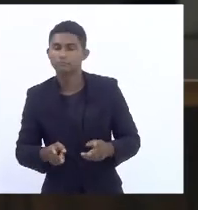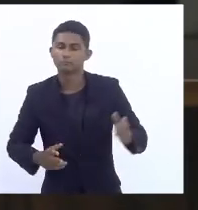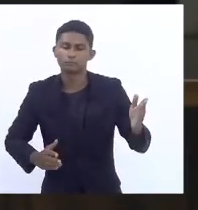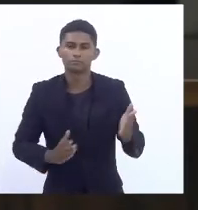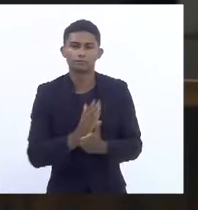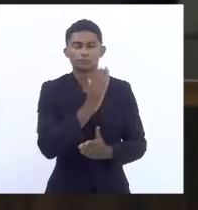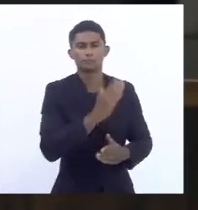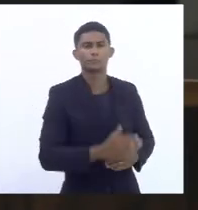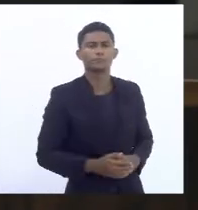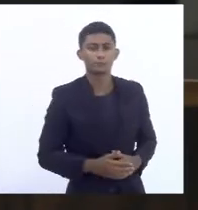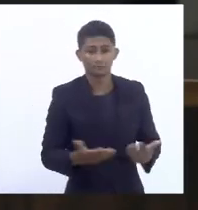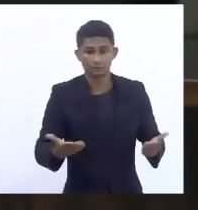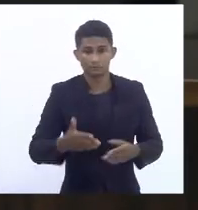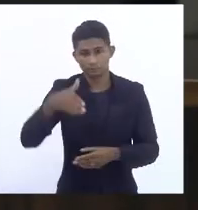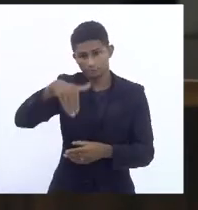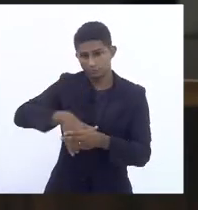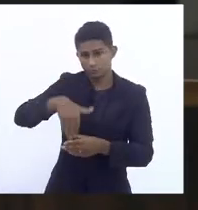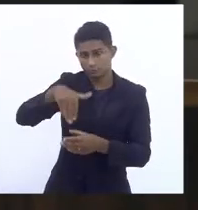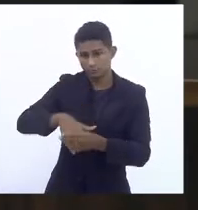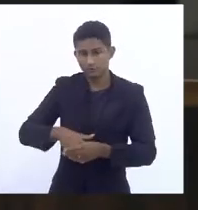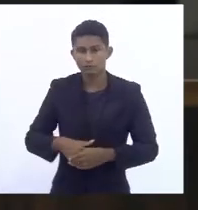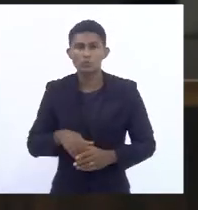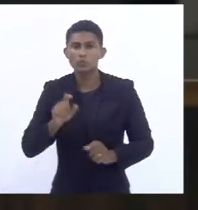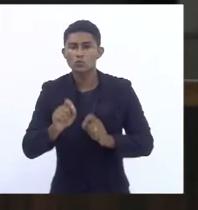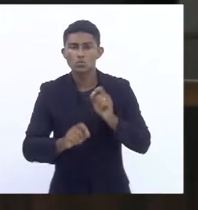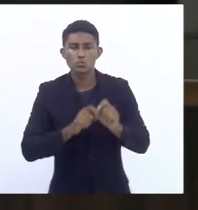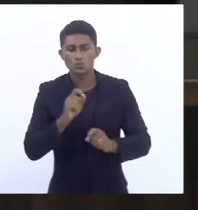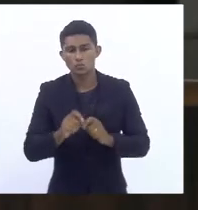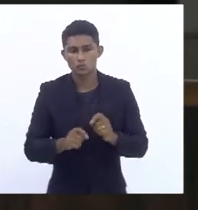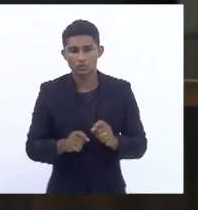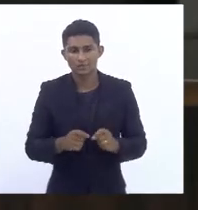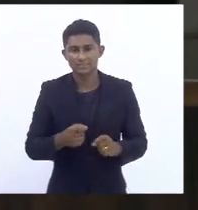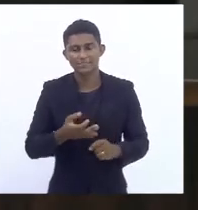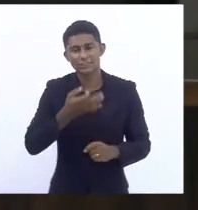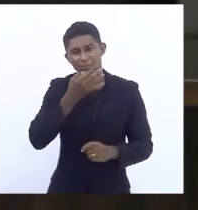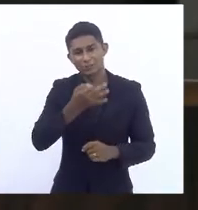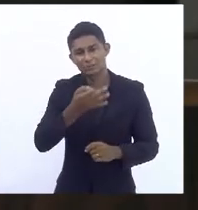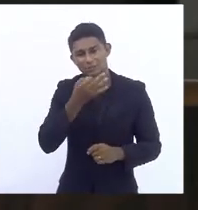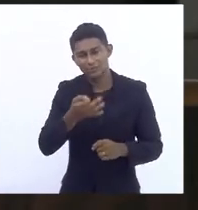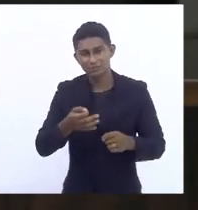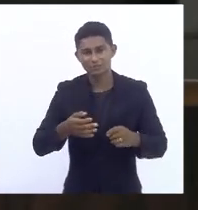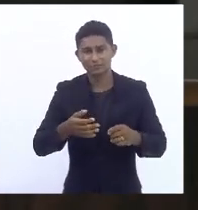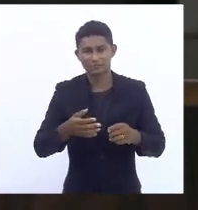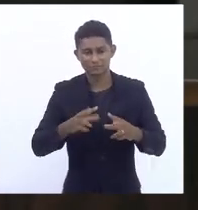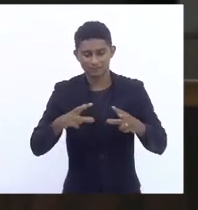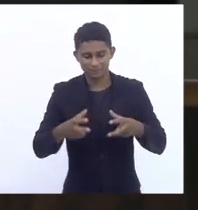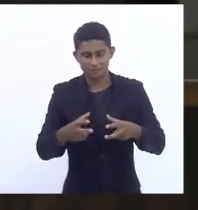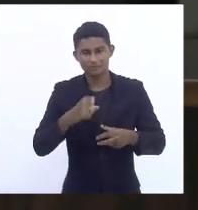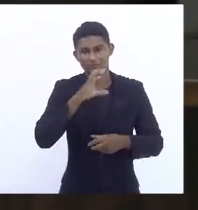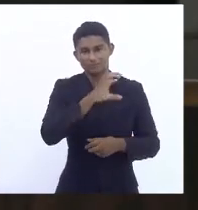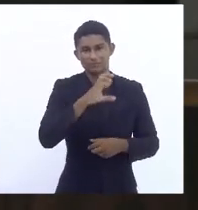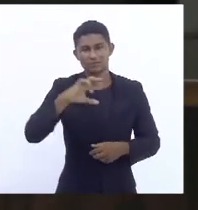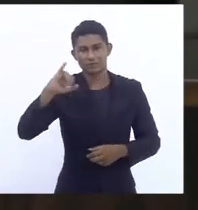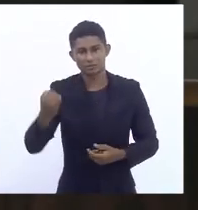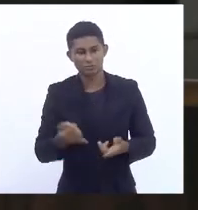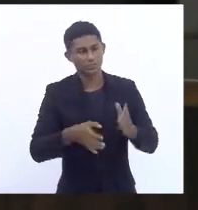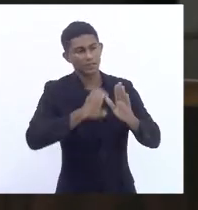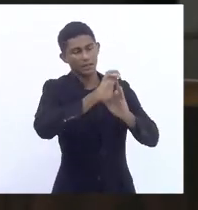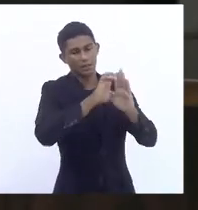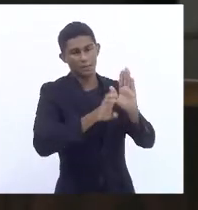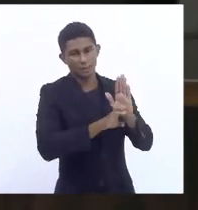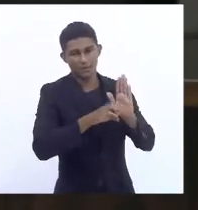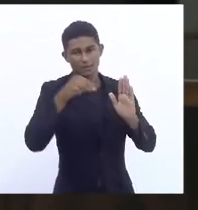aprovado. Em votação, parecer da Comissão de Justiça sobre as emendas de